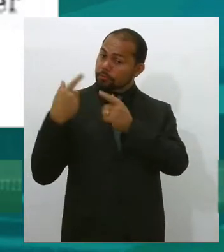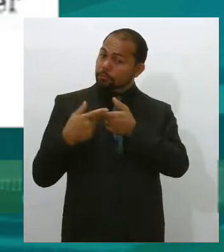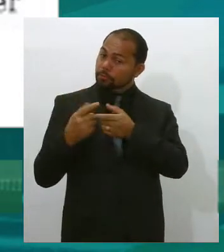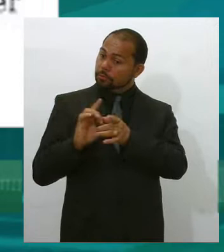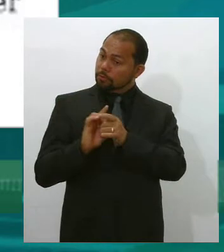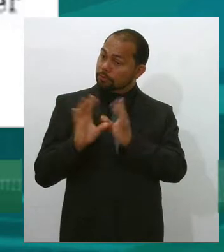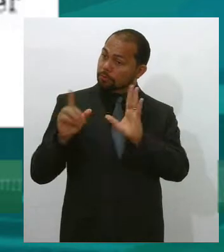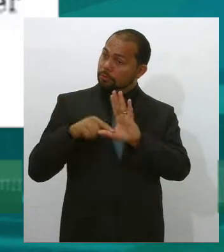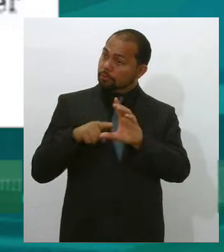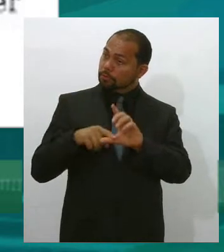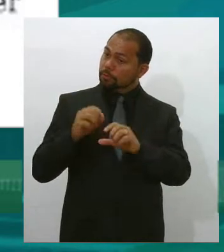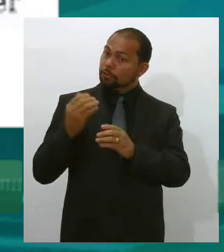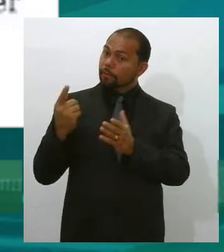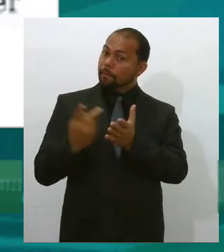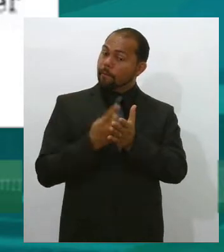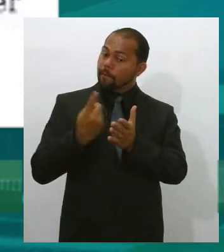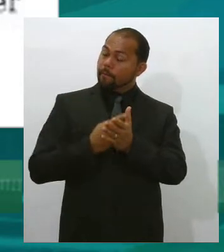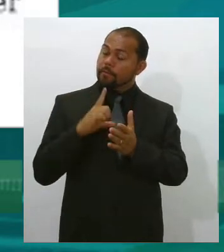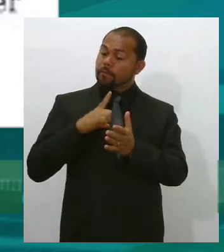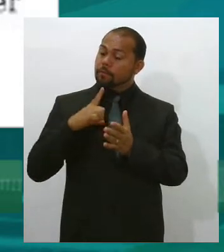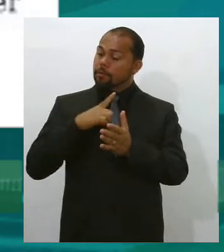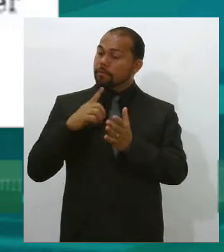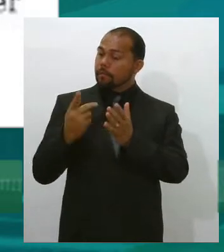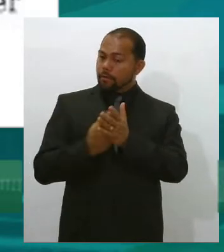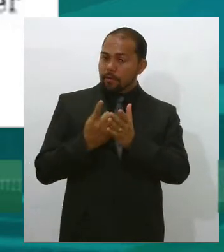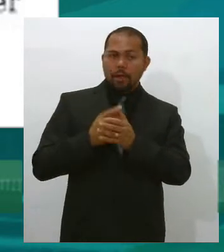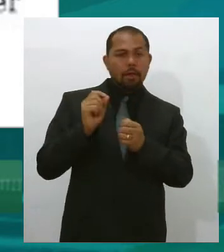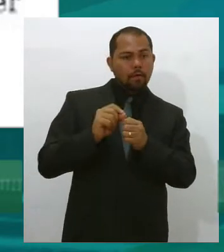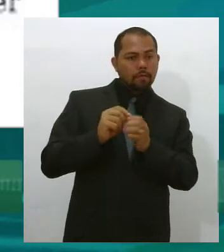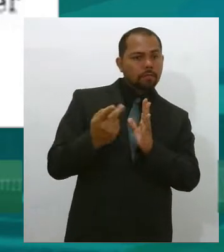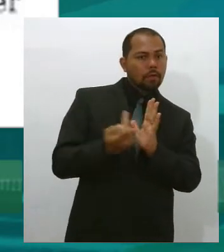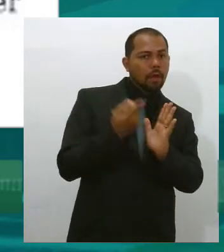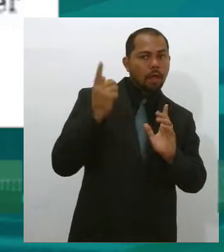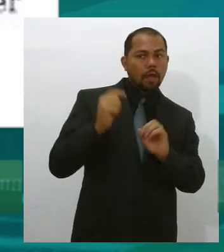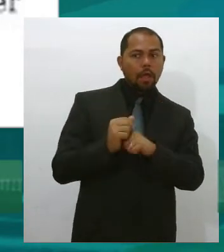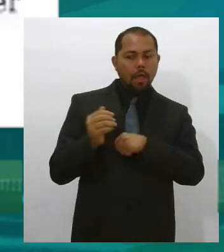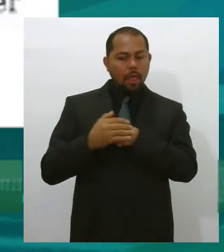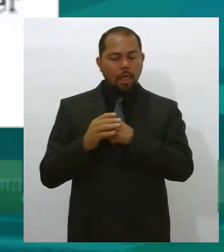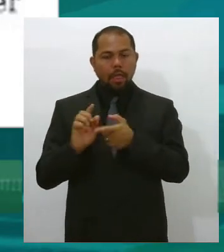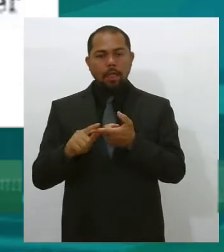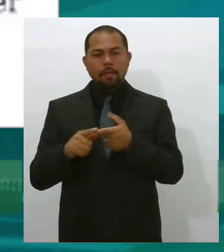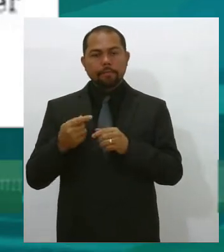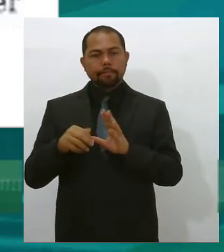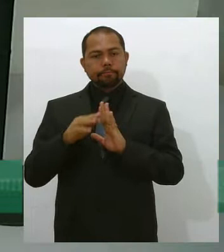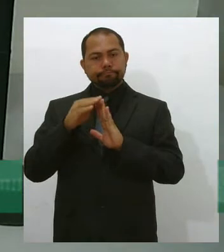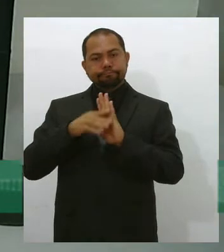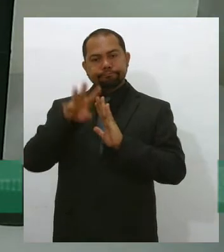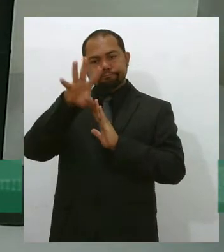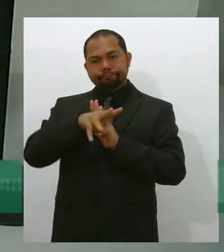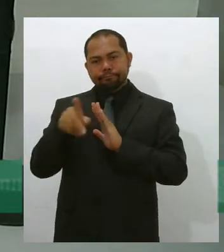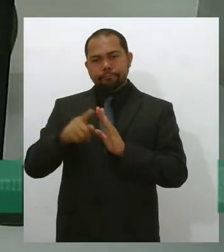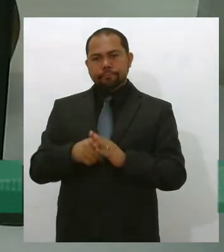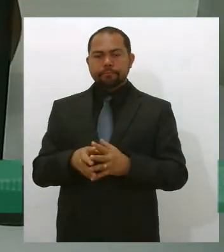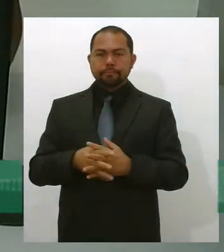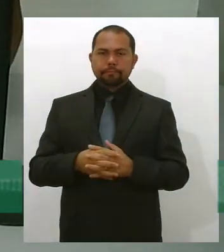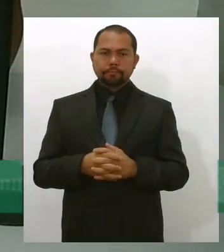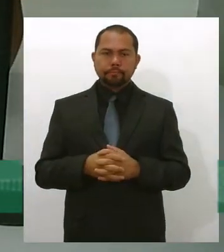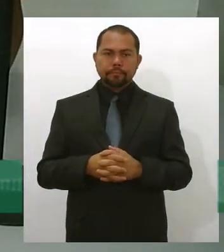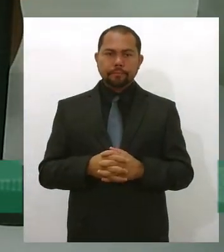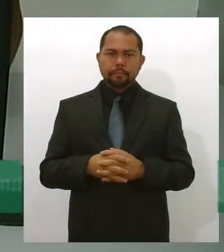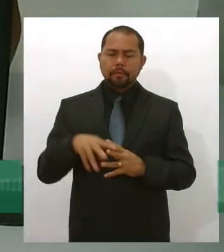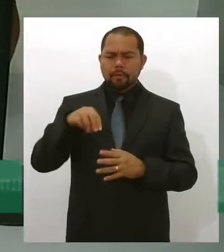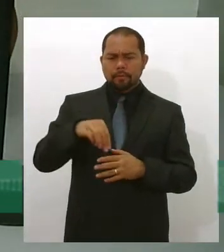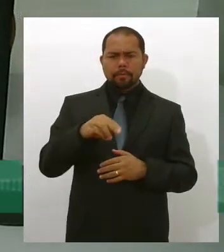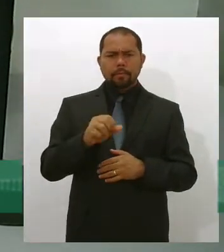irregularidades que este vier a constatar na execução da programação é é Marcos com